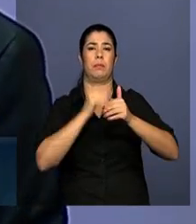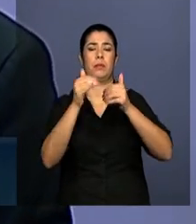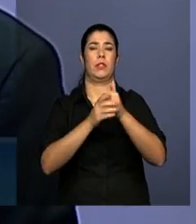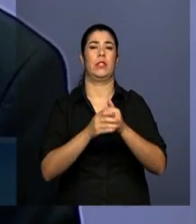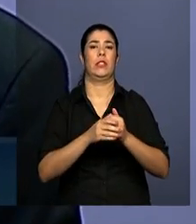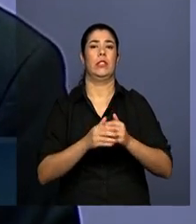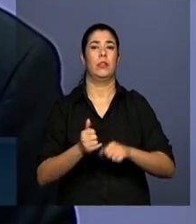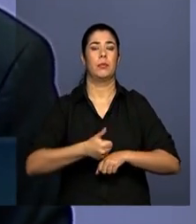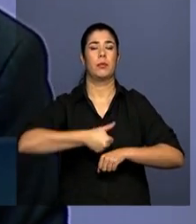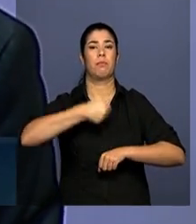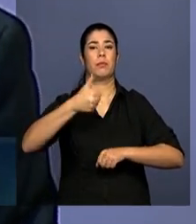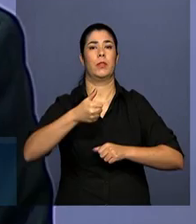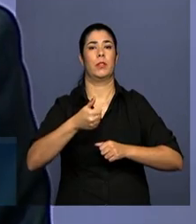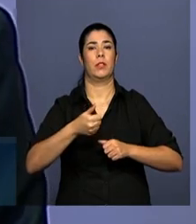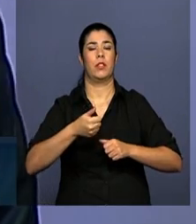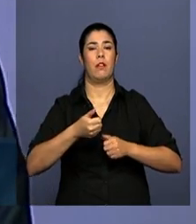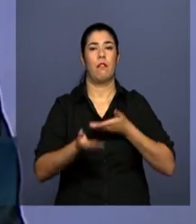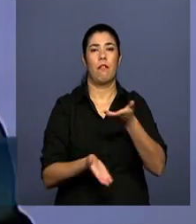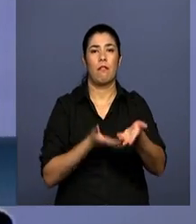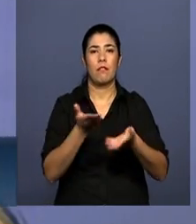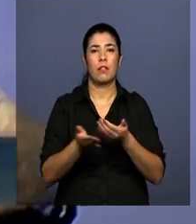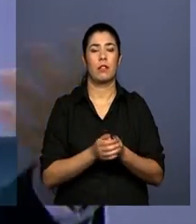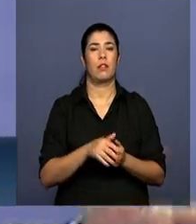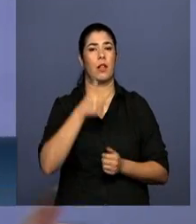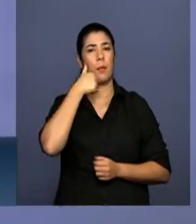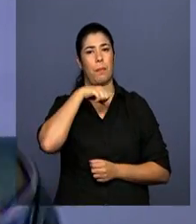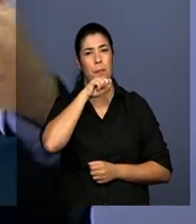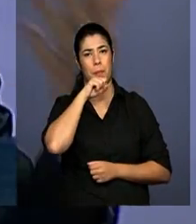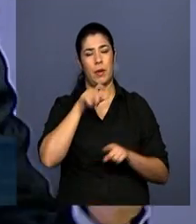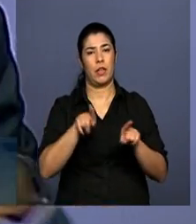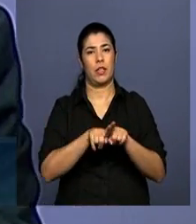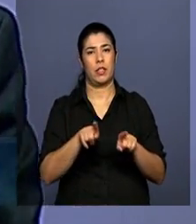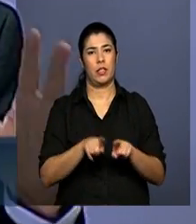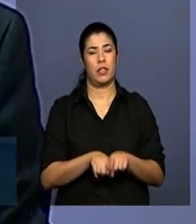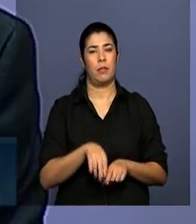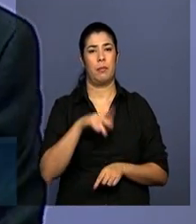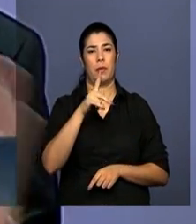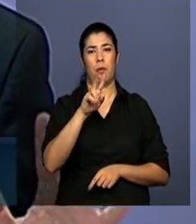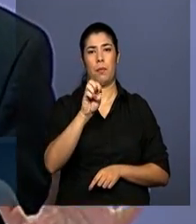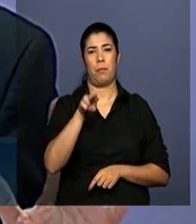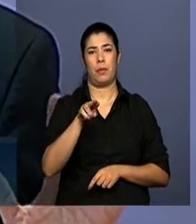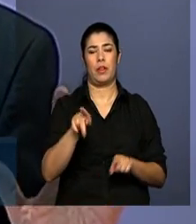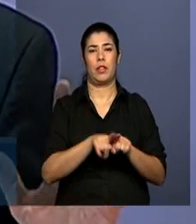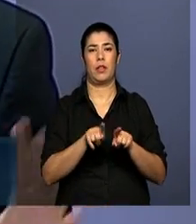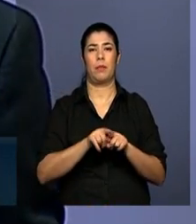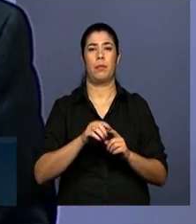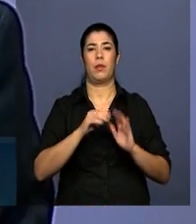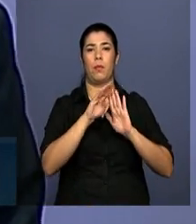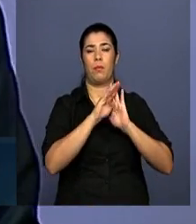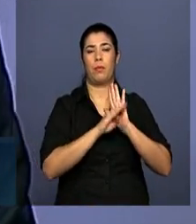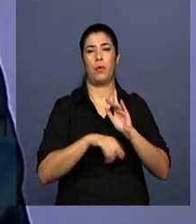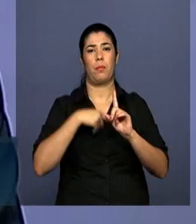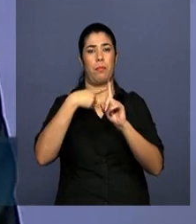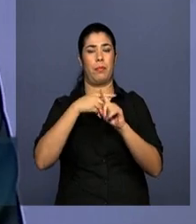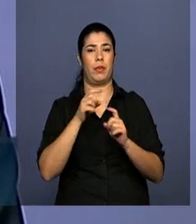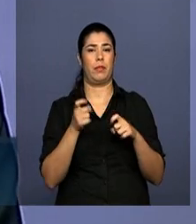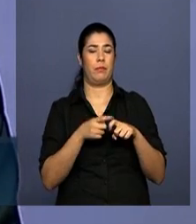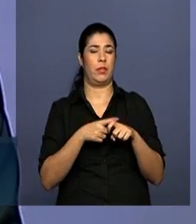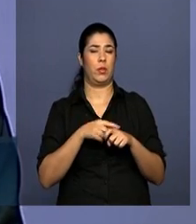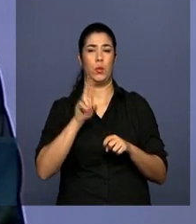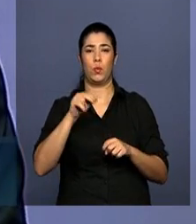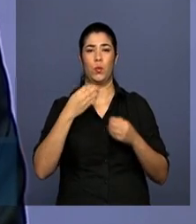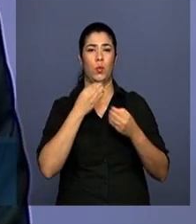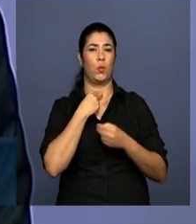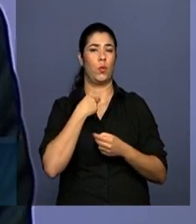serviços para melhorar a assistência materna, o pré-natal, mais médicos, enfim, são um conjunto de medidas. Mas nós nunca podemos